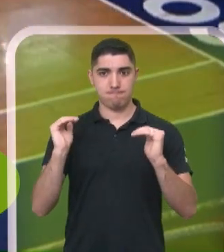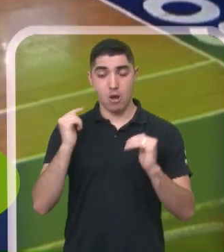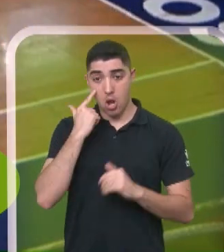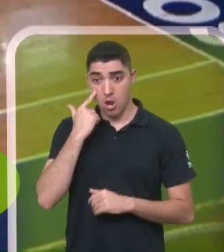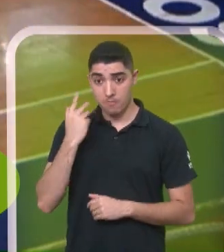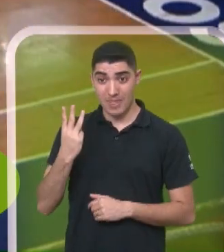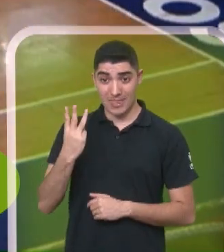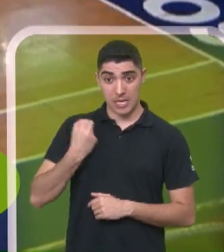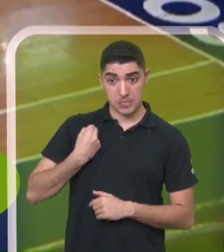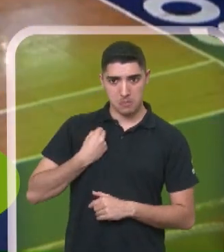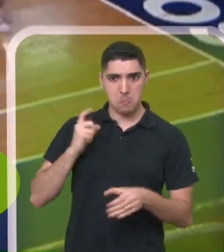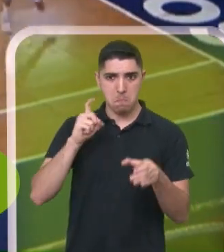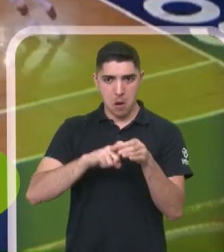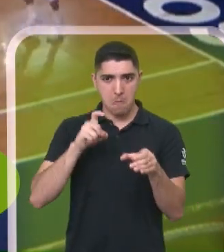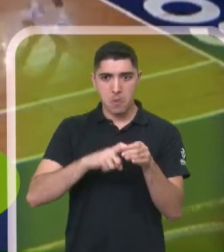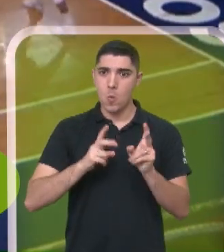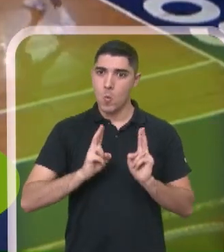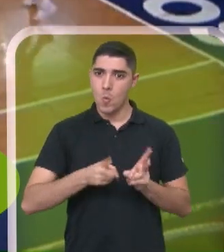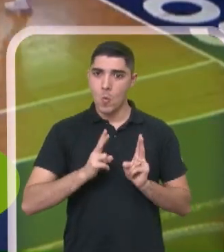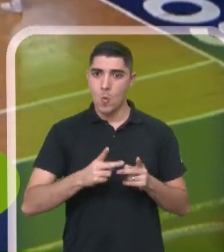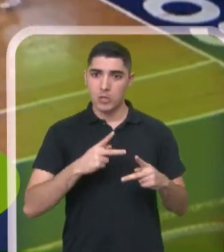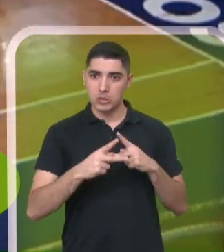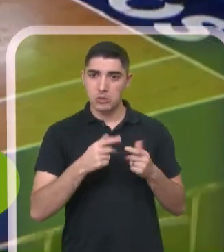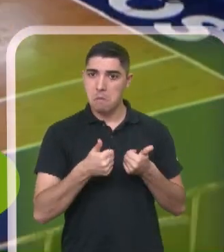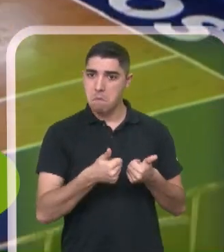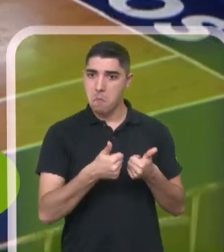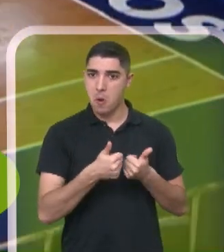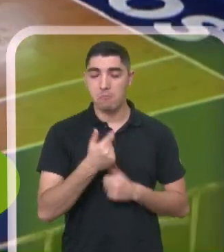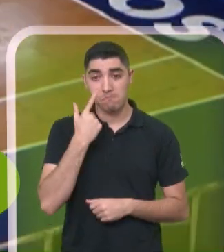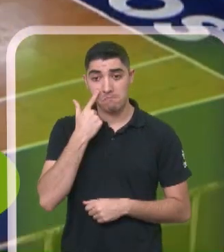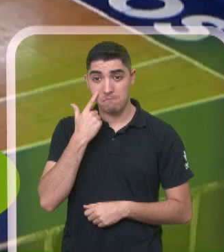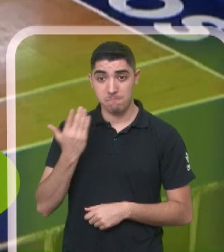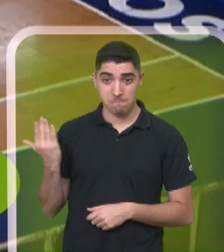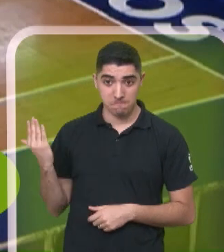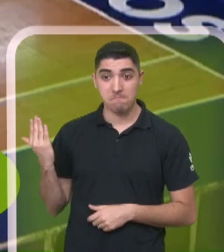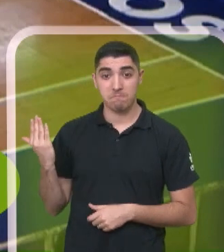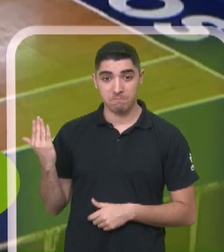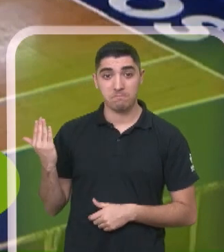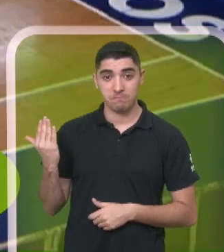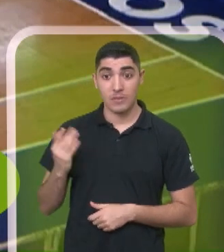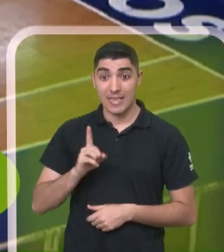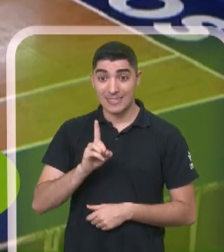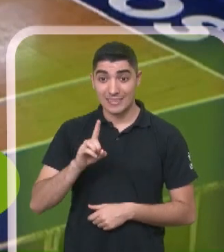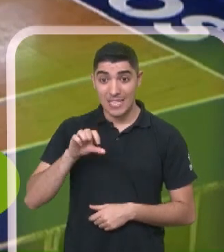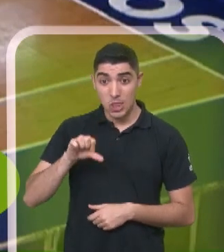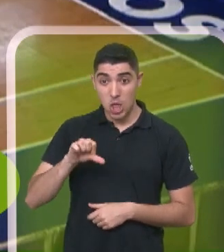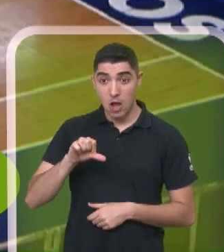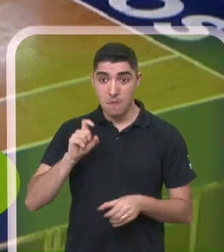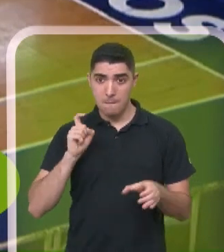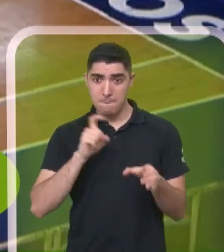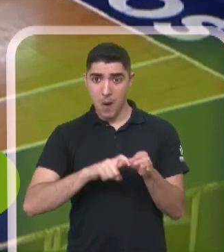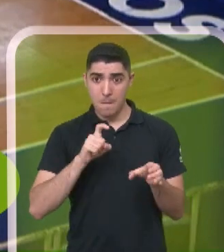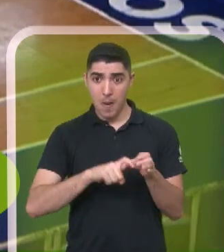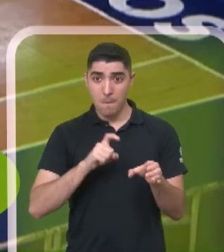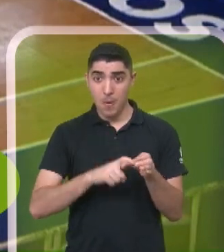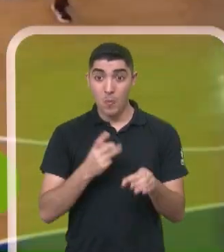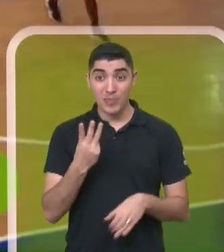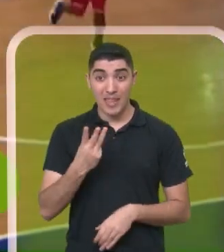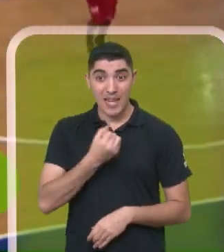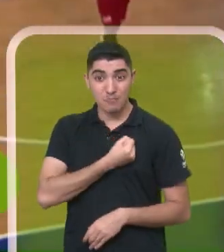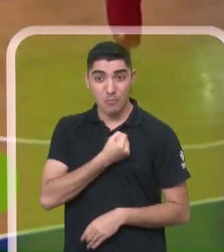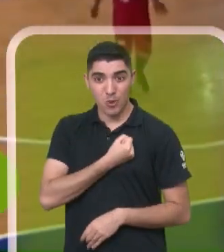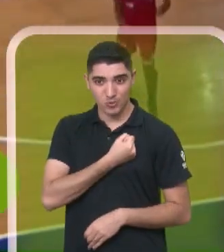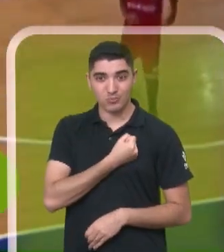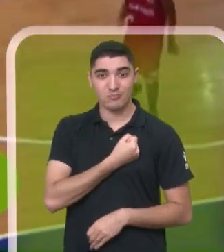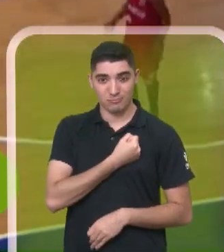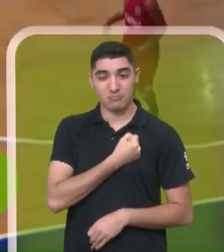três continuavam a cair a favor da Águia do Basquete. Aliás, foram 19 tiros certeiros de fora do perímetro, com